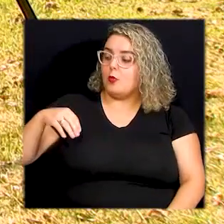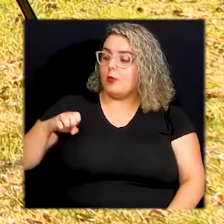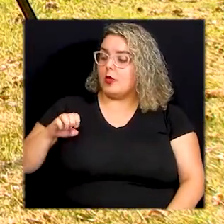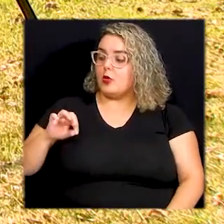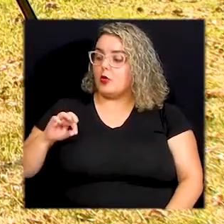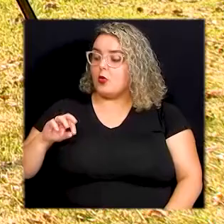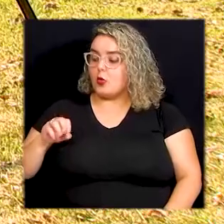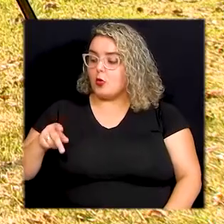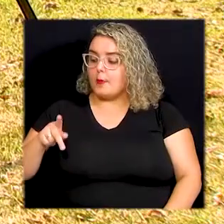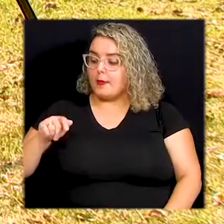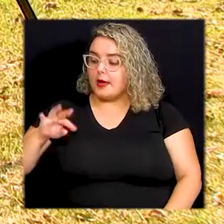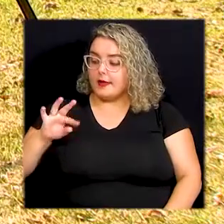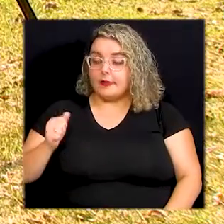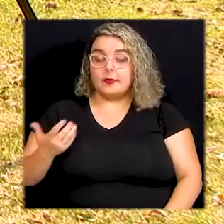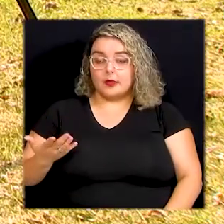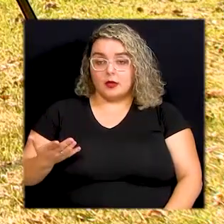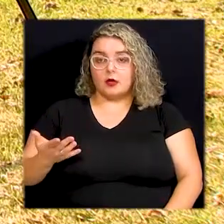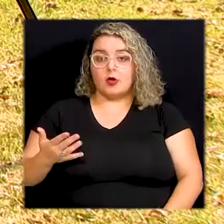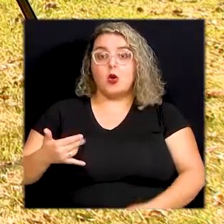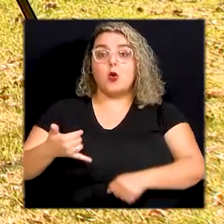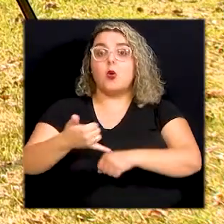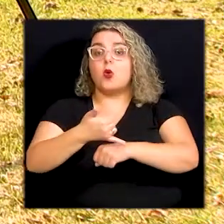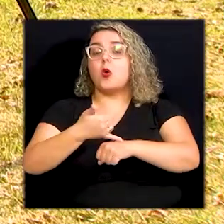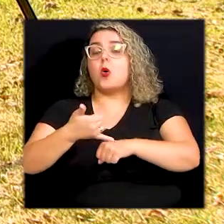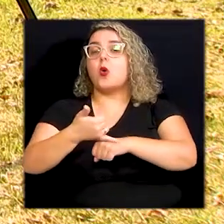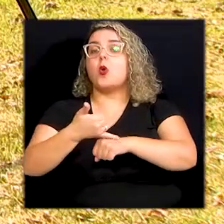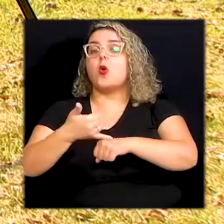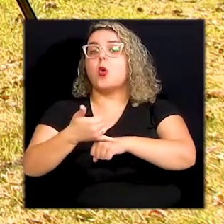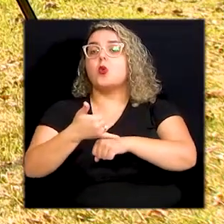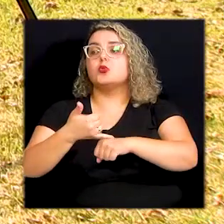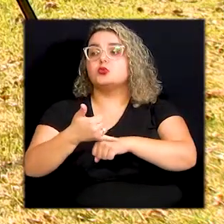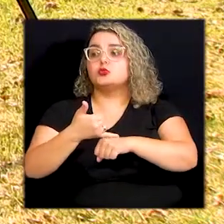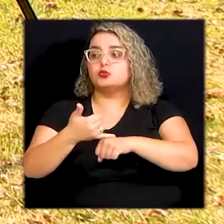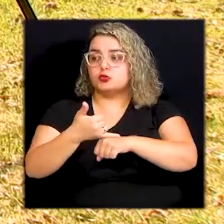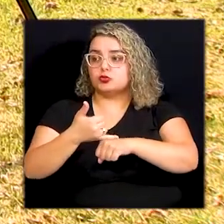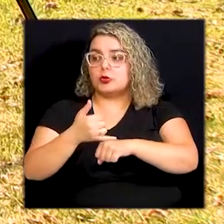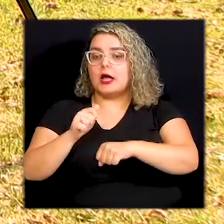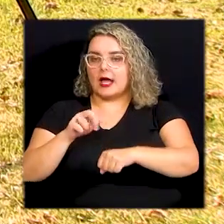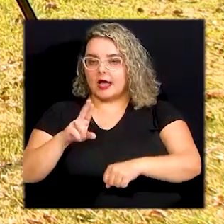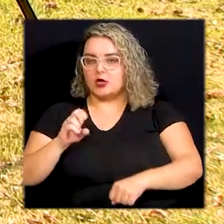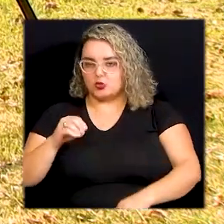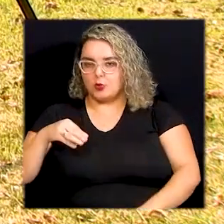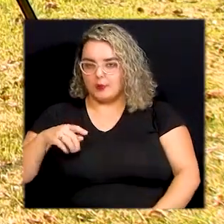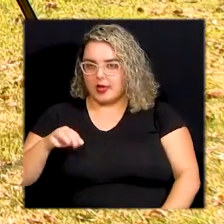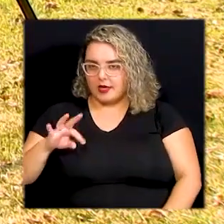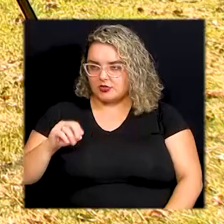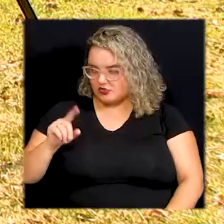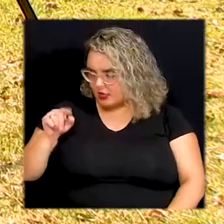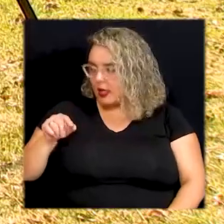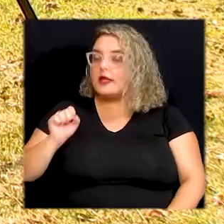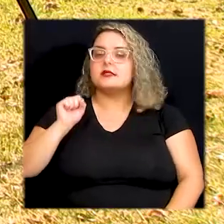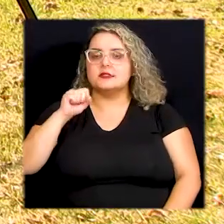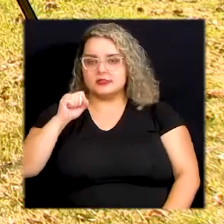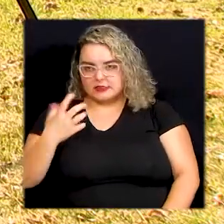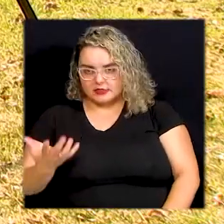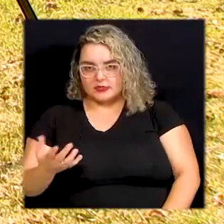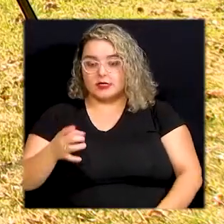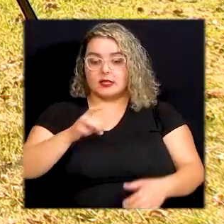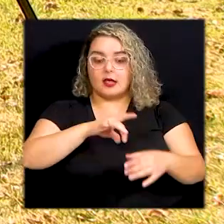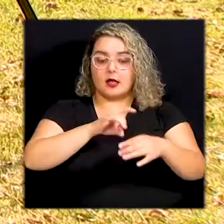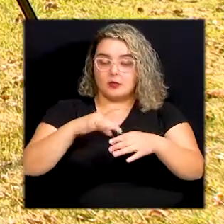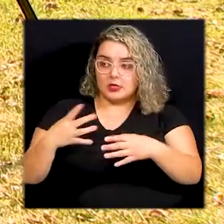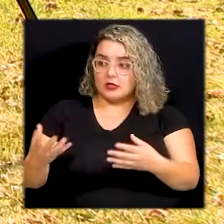homeopata e ela prepara óleos, como chamar, aromáticos, né? Sim. Aquelas essências